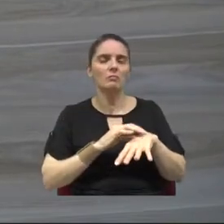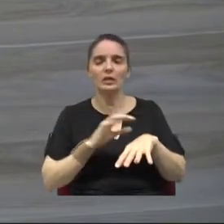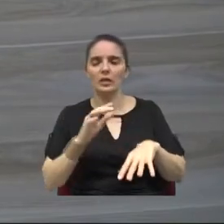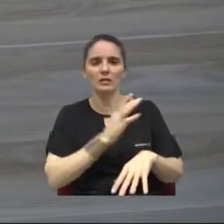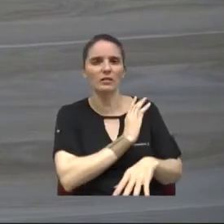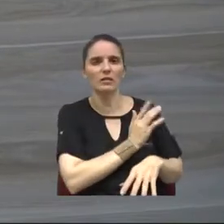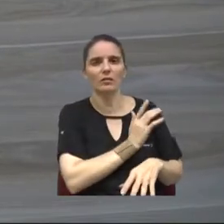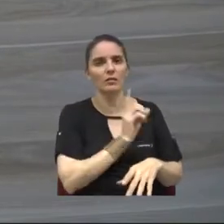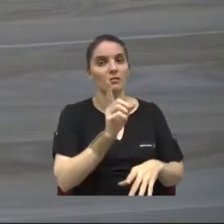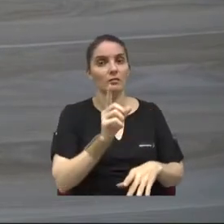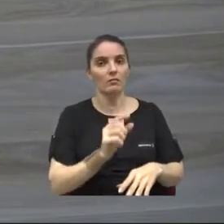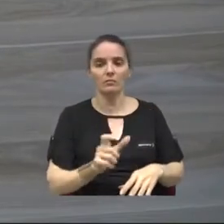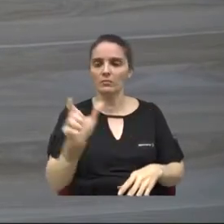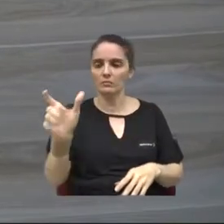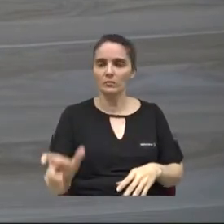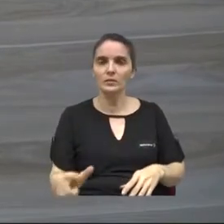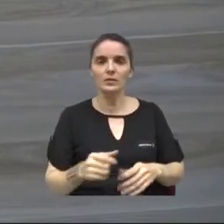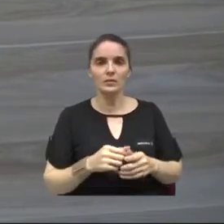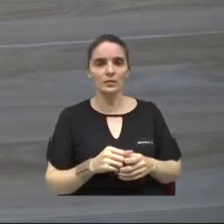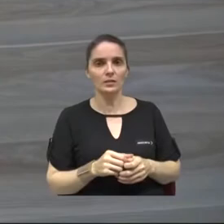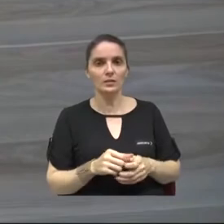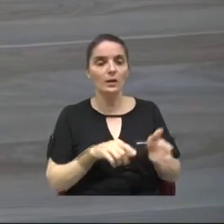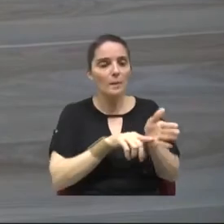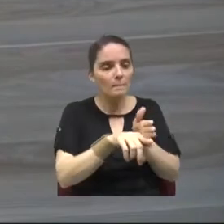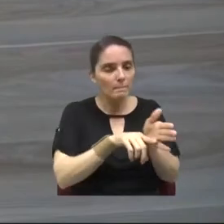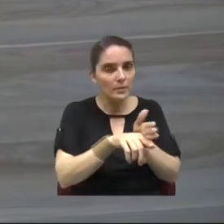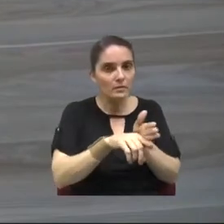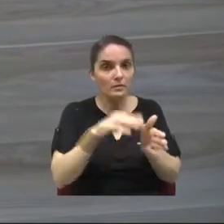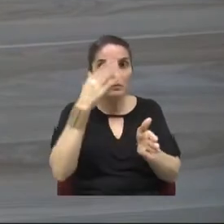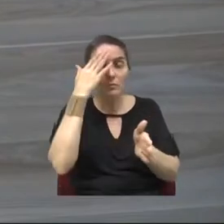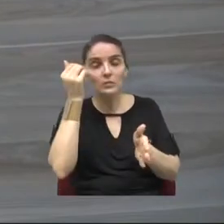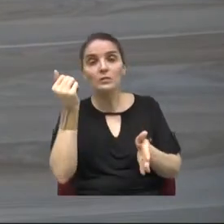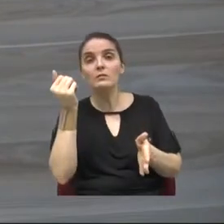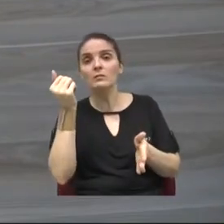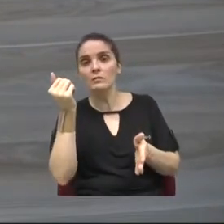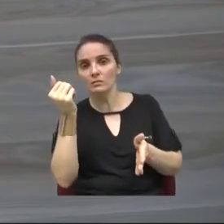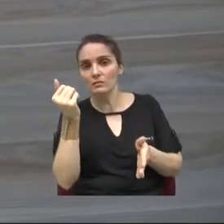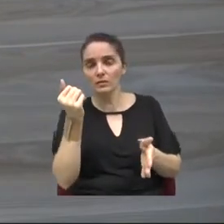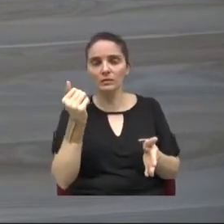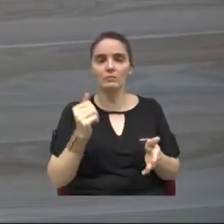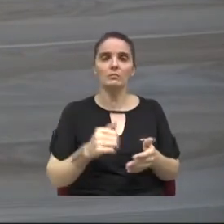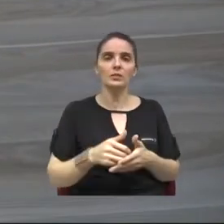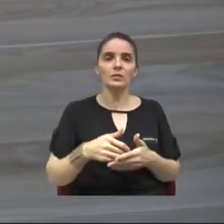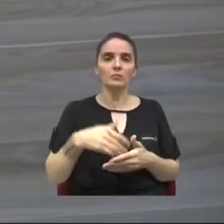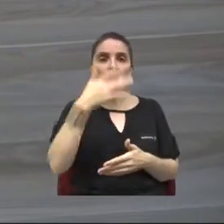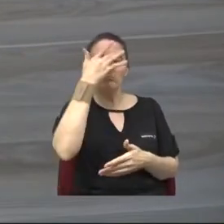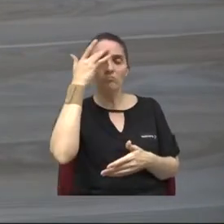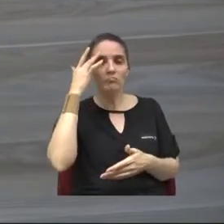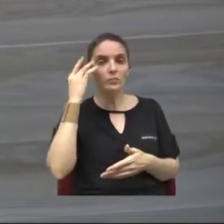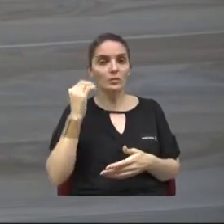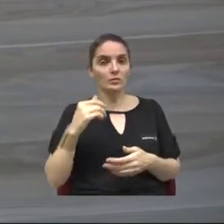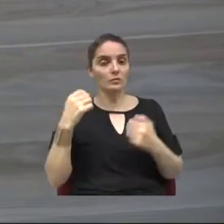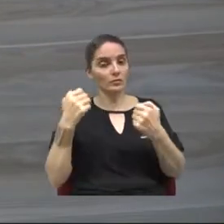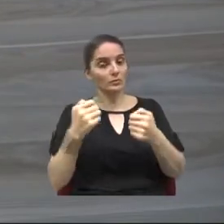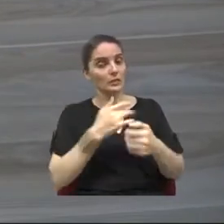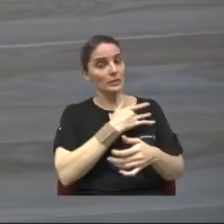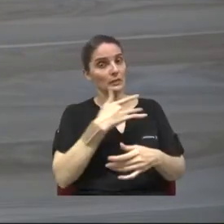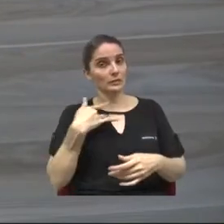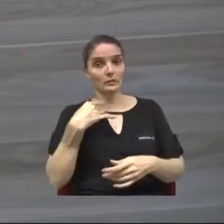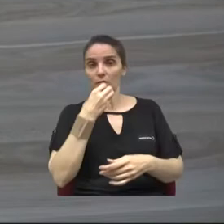mas buscar doenças, buscar encontrar, localizar doenças, seja qual for, para manter a saúde dos